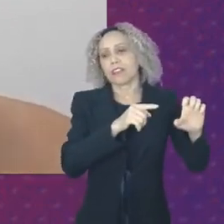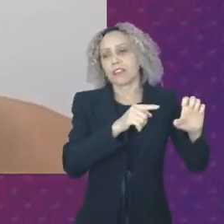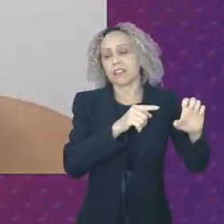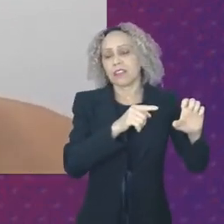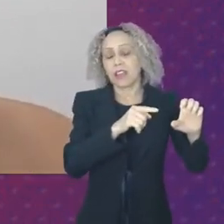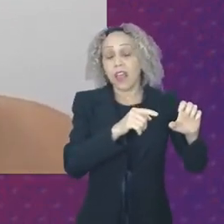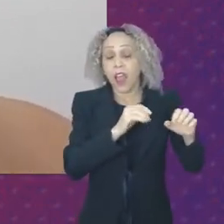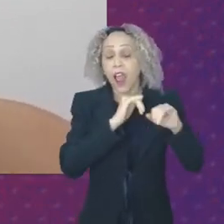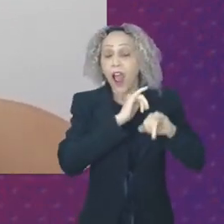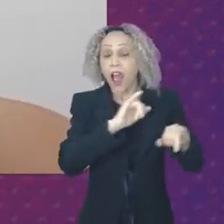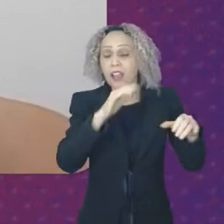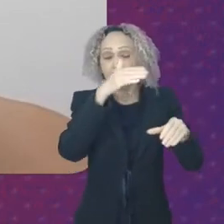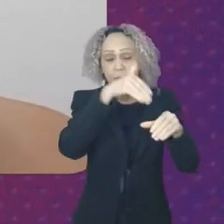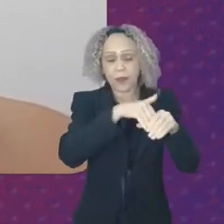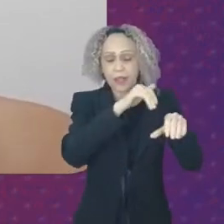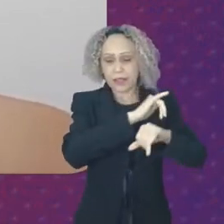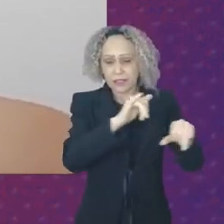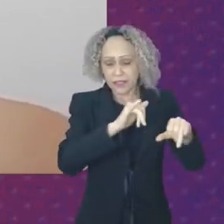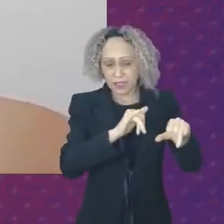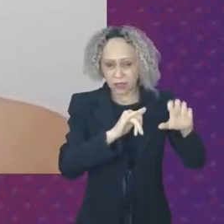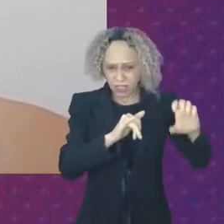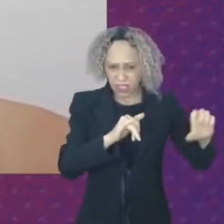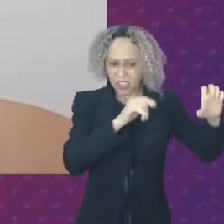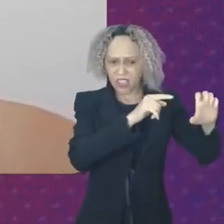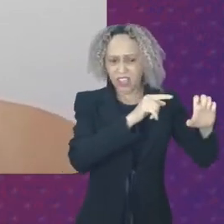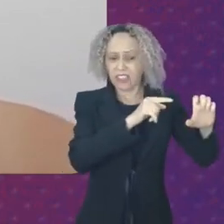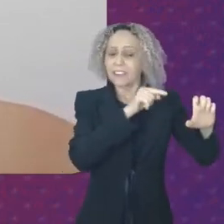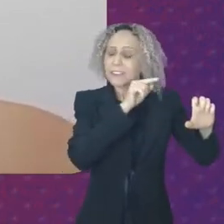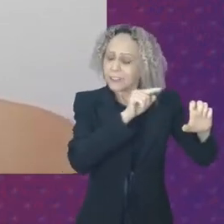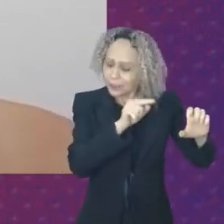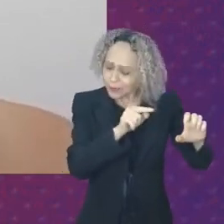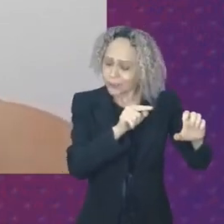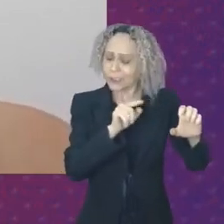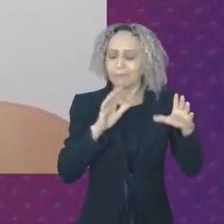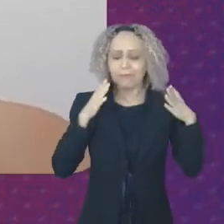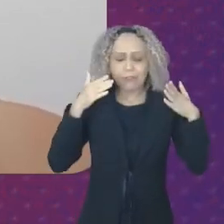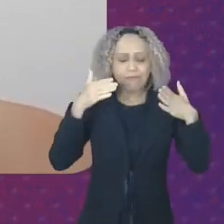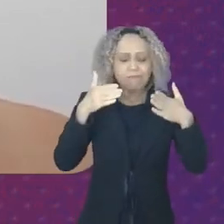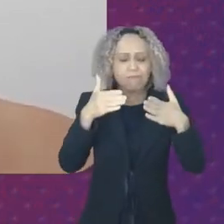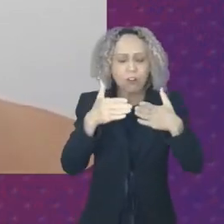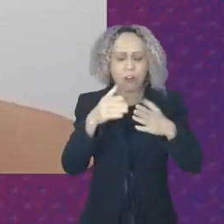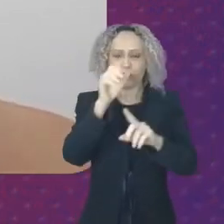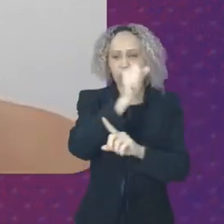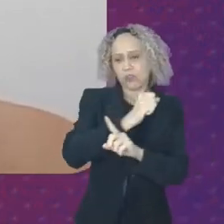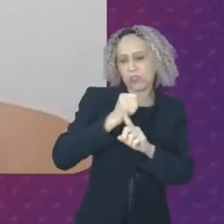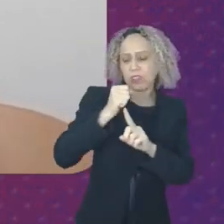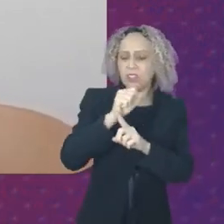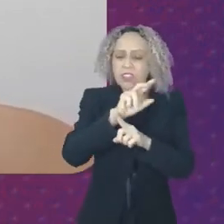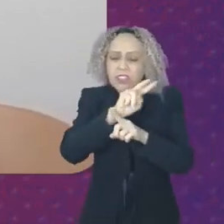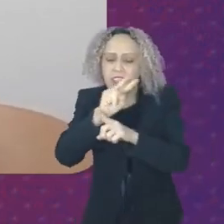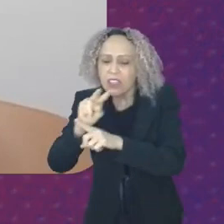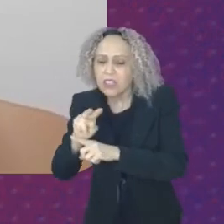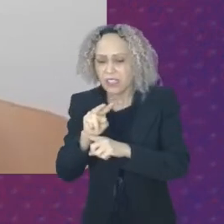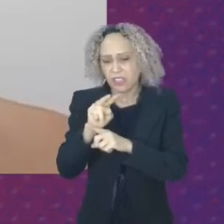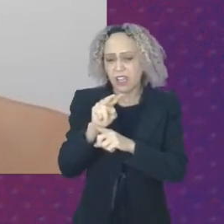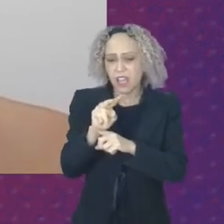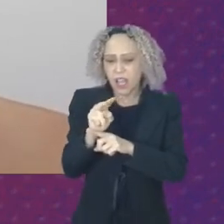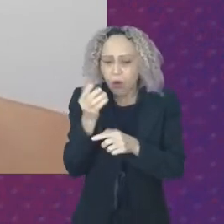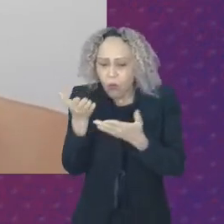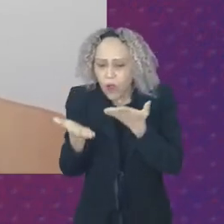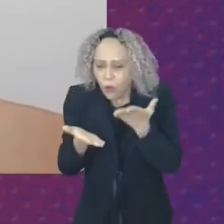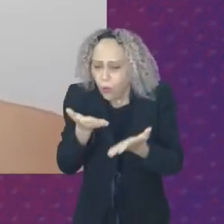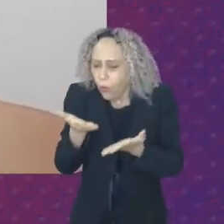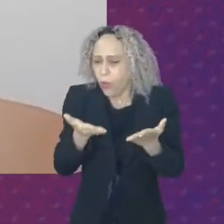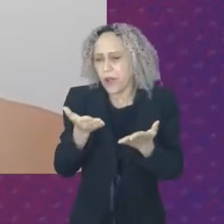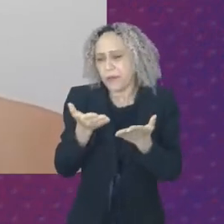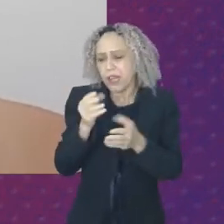esse olhar direcionado para o social, para o cuidado, para o acolhimento. E aí, chegando aqui